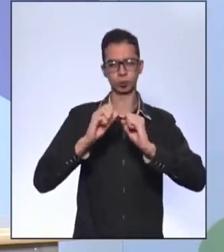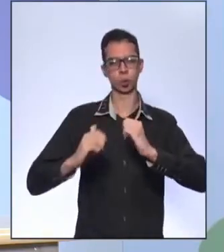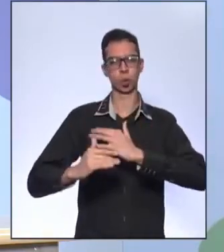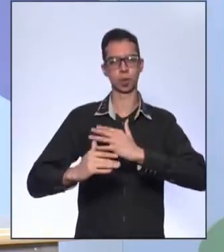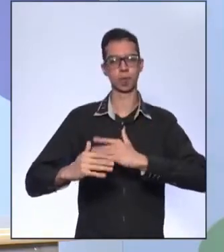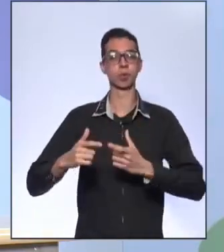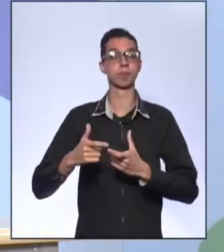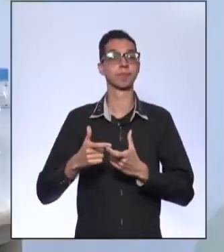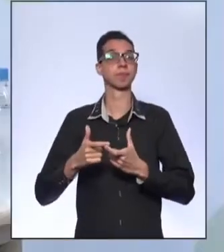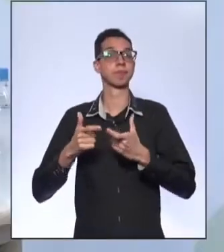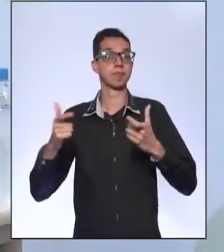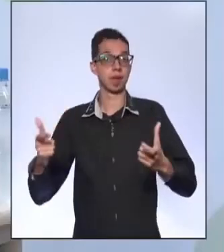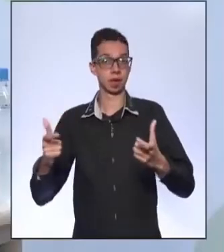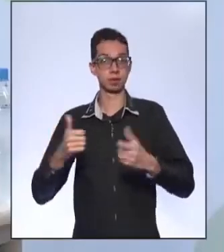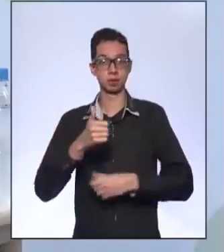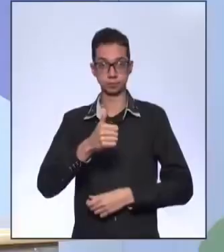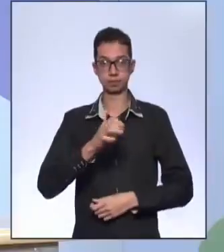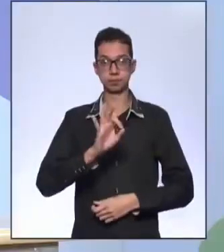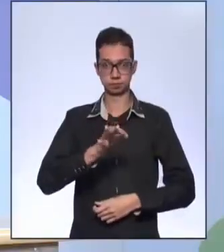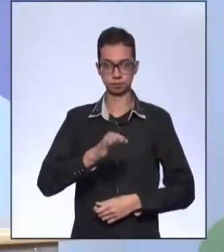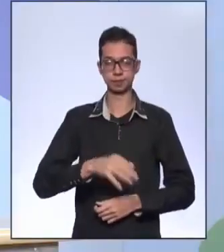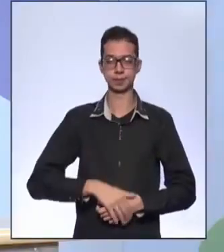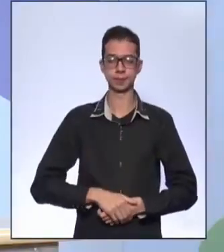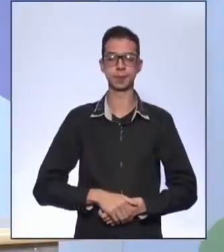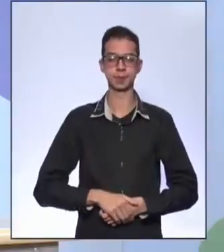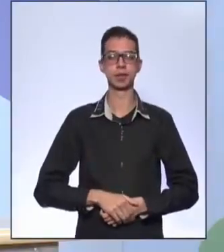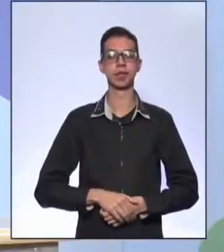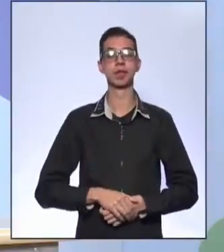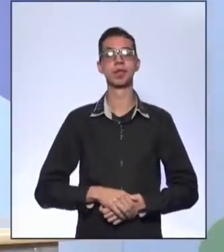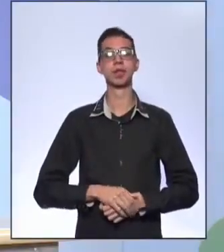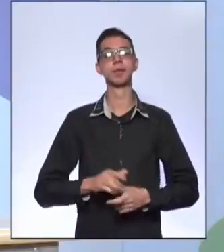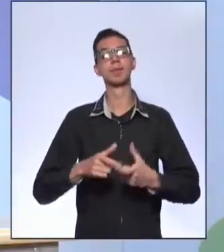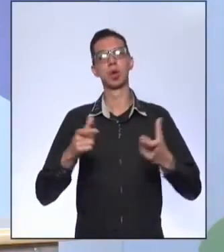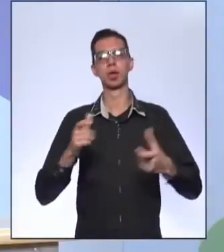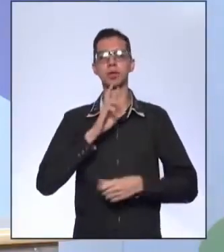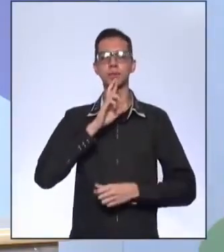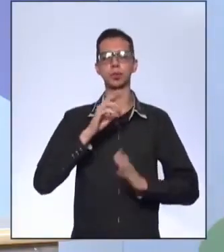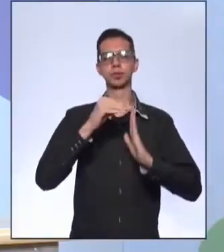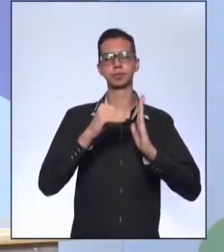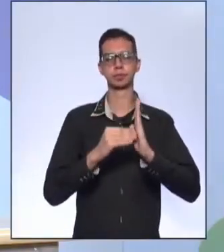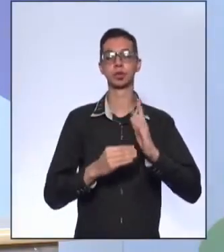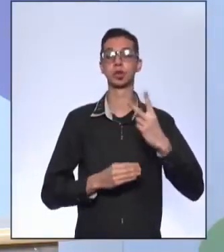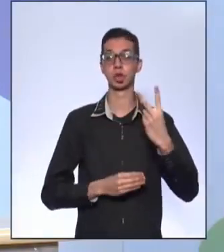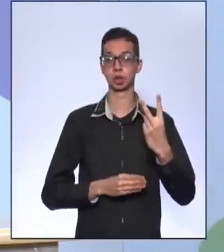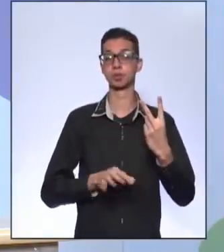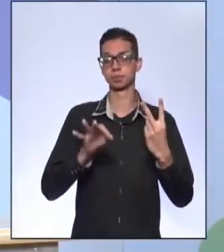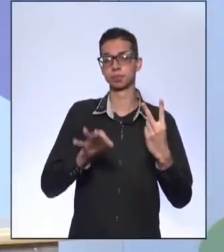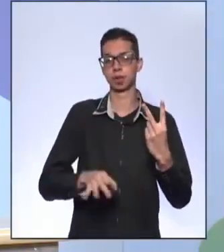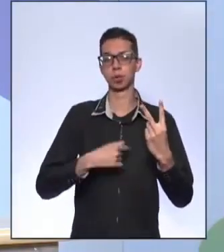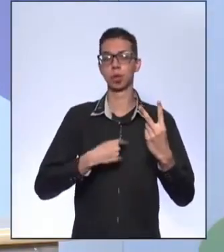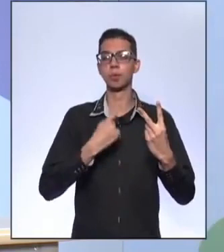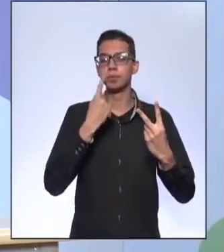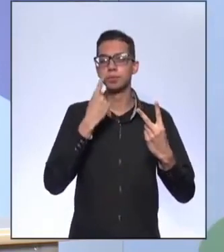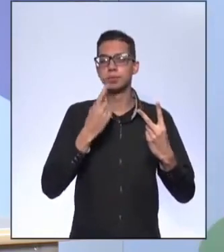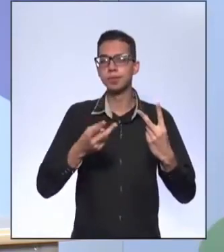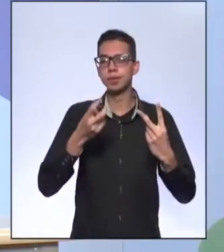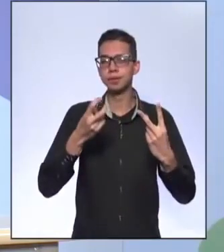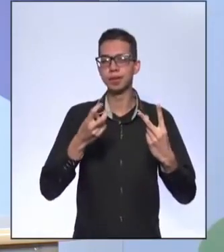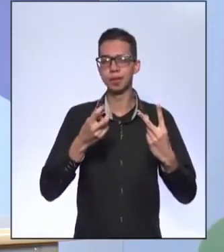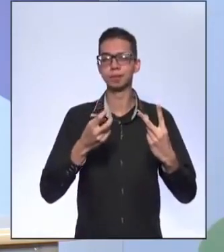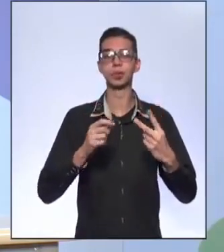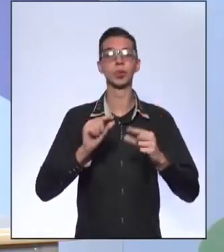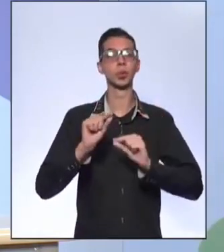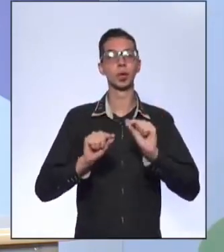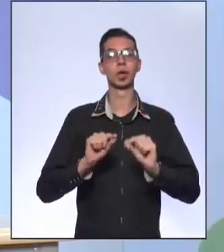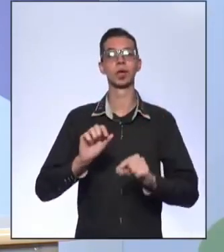mais organizado né esse professor e a maioria respondia que sim o corretamente que eu tô vendo aqui no chat né